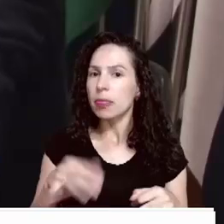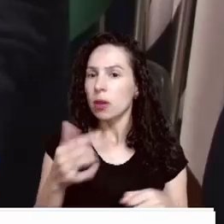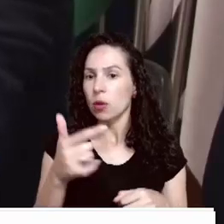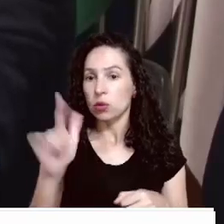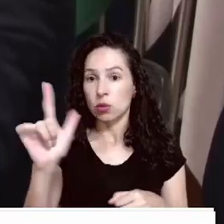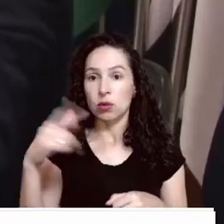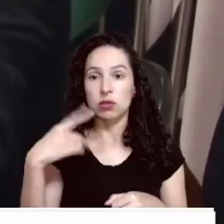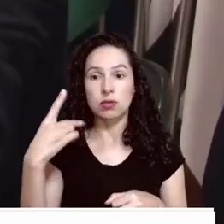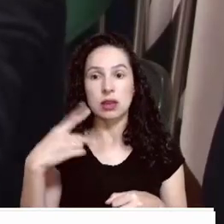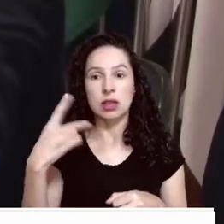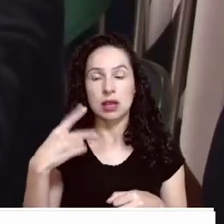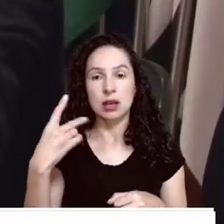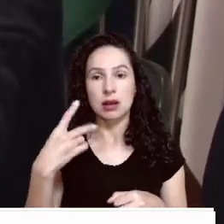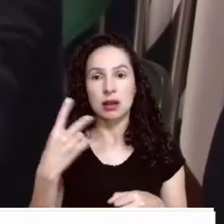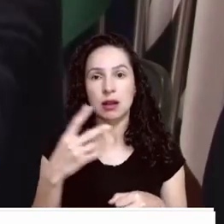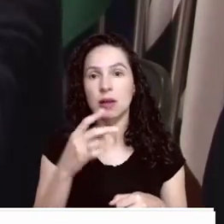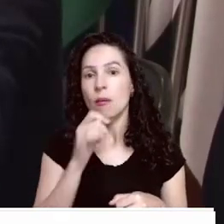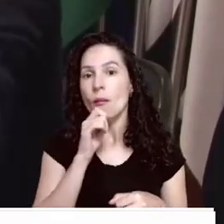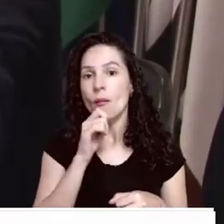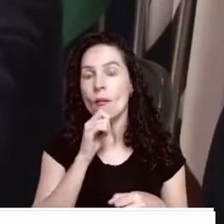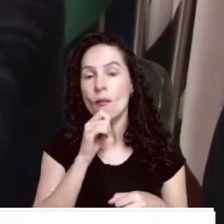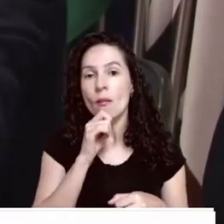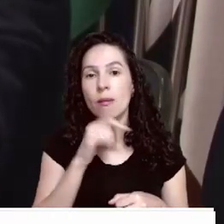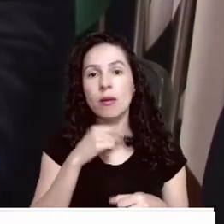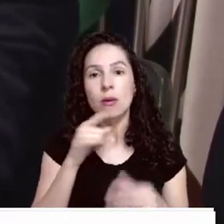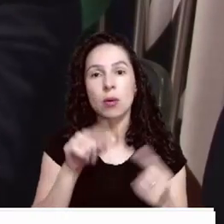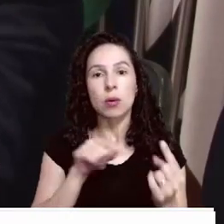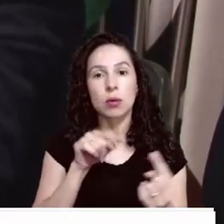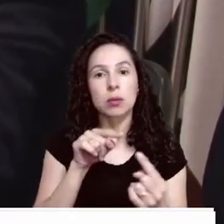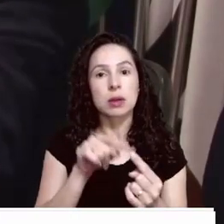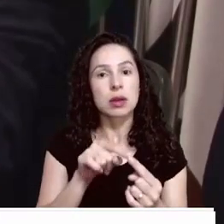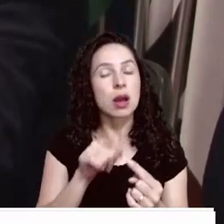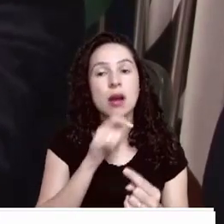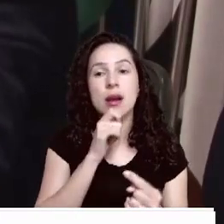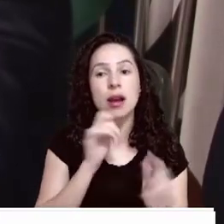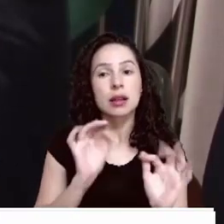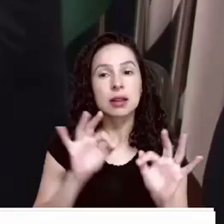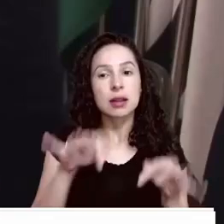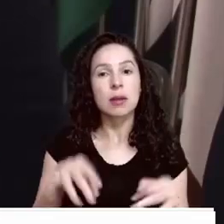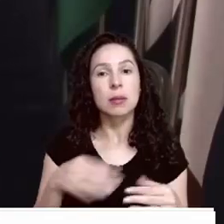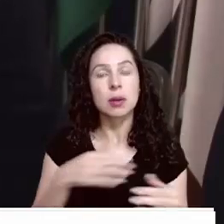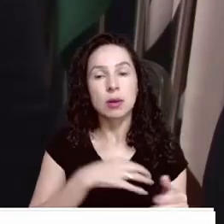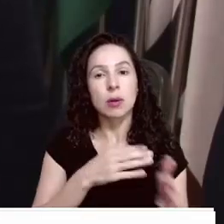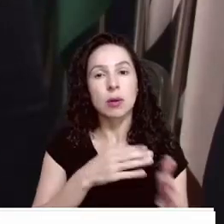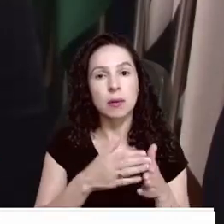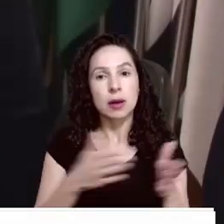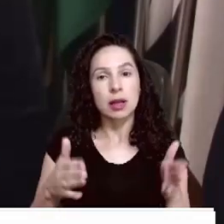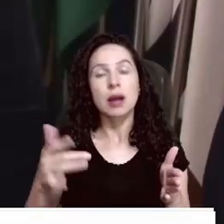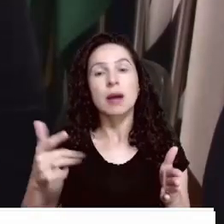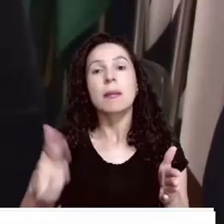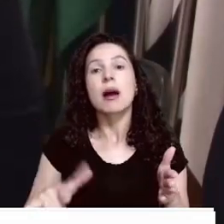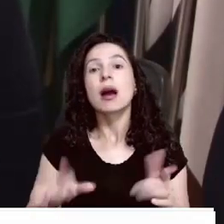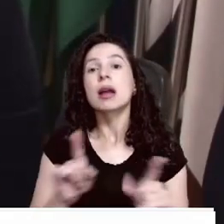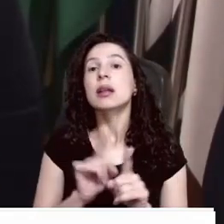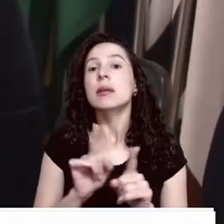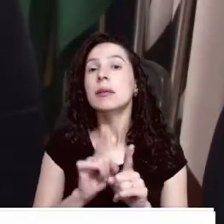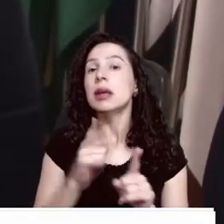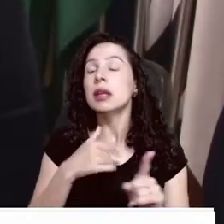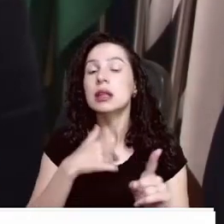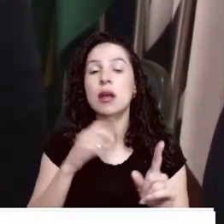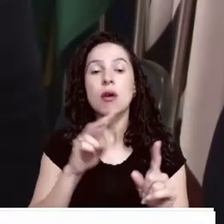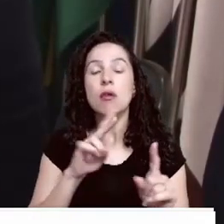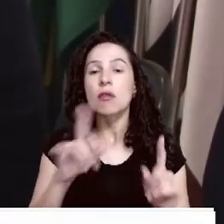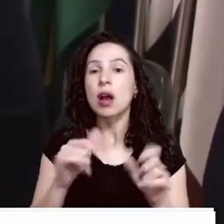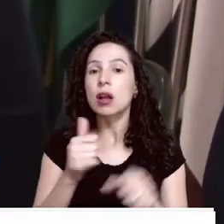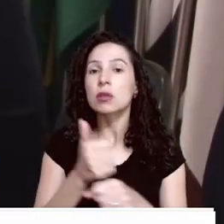que não conseguiram o objetivo, não terminou o mandato. E outra coisa, não interfere em nenhum